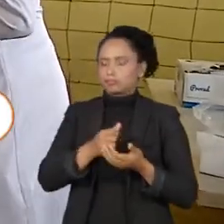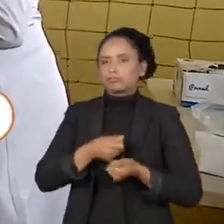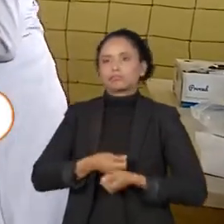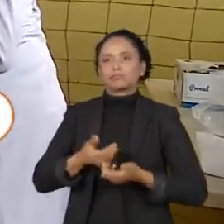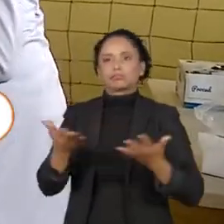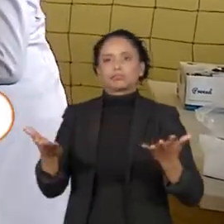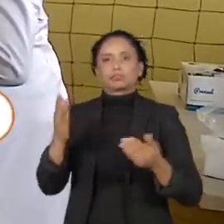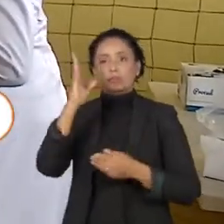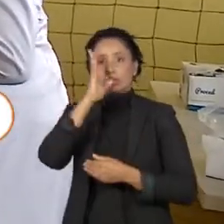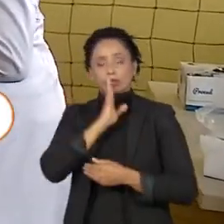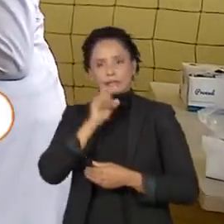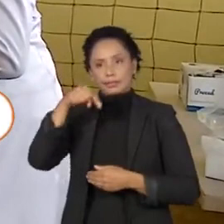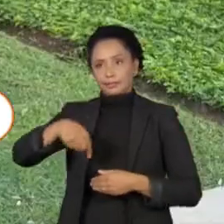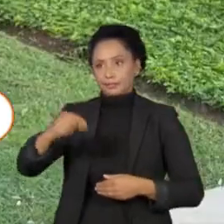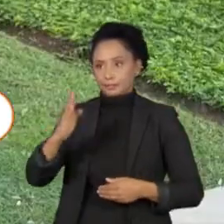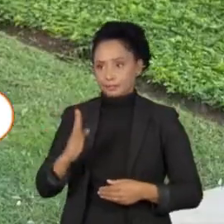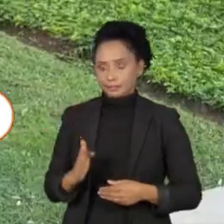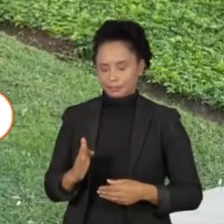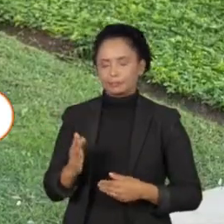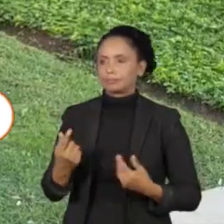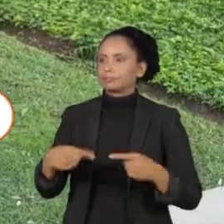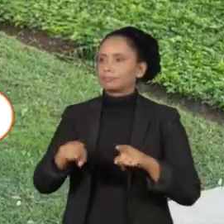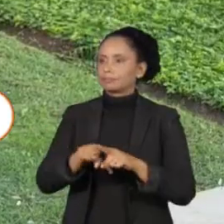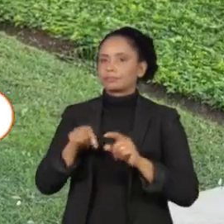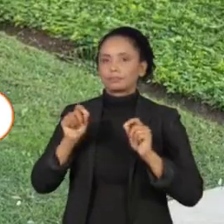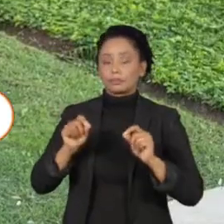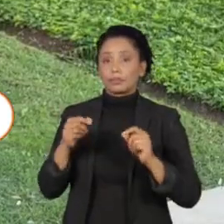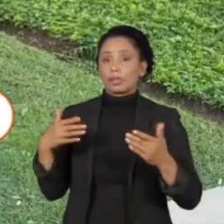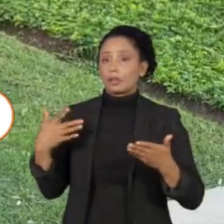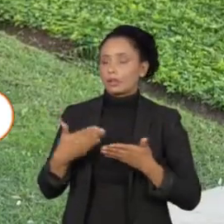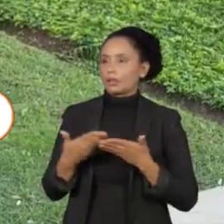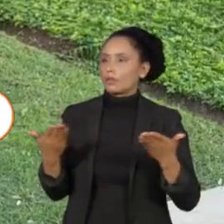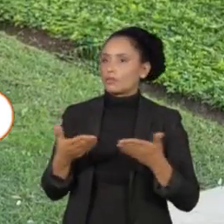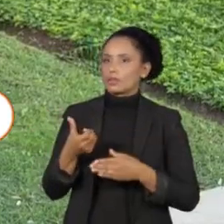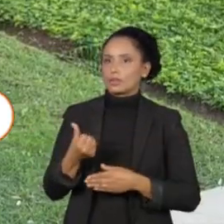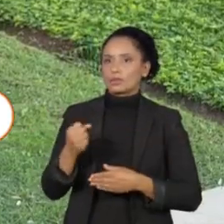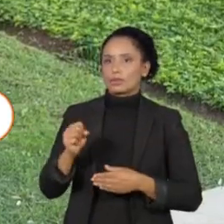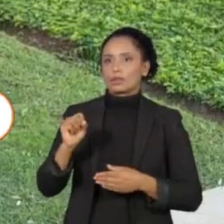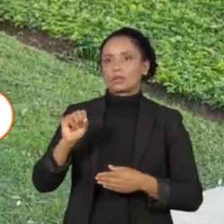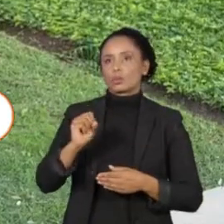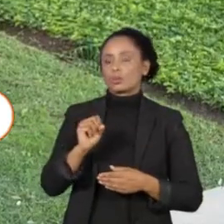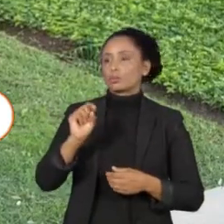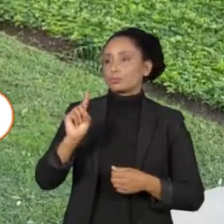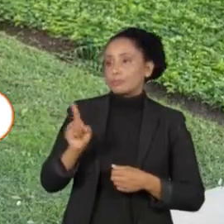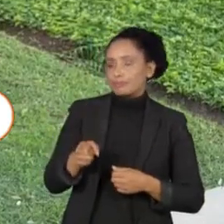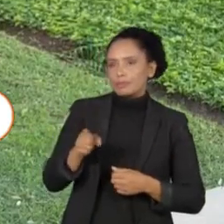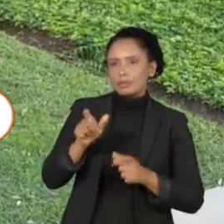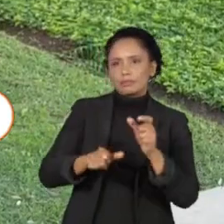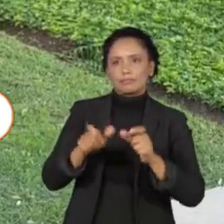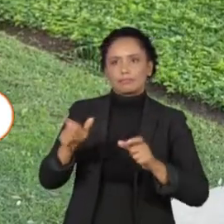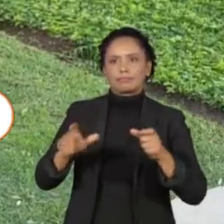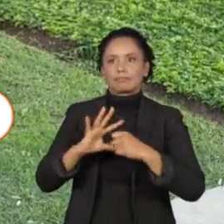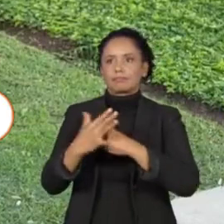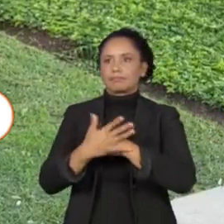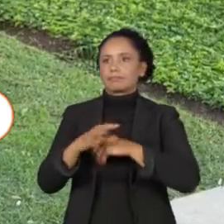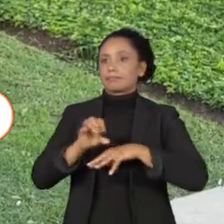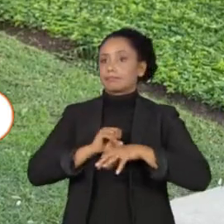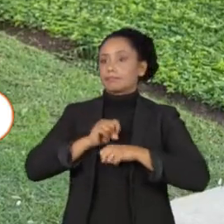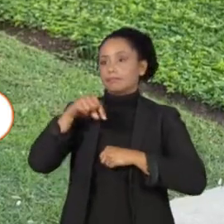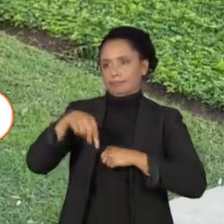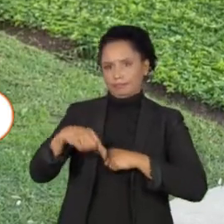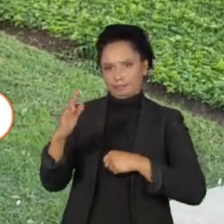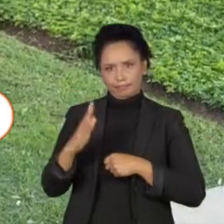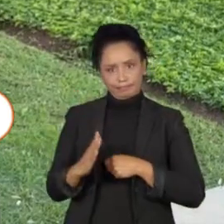gratuitamente em todo o país. Hoje já são mais de 688 mil casos de Covid-19 aqui no